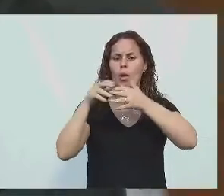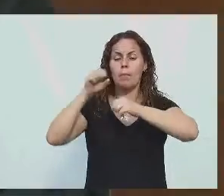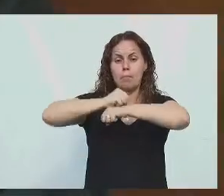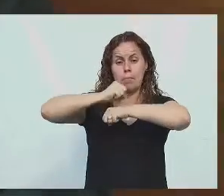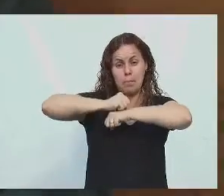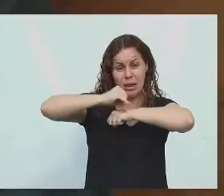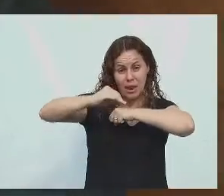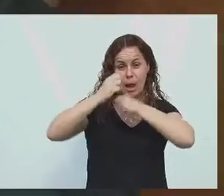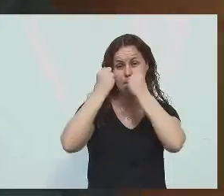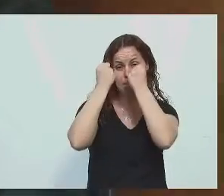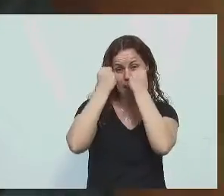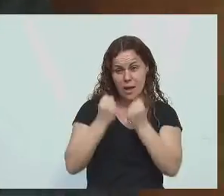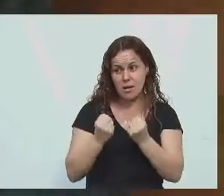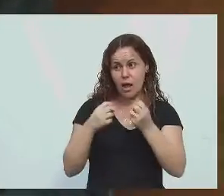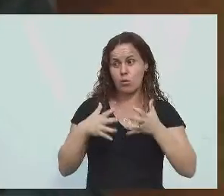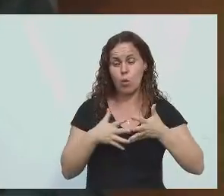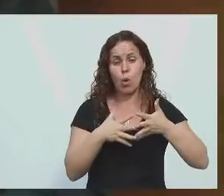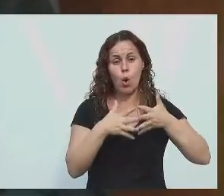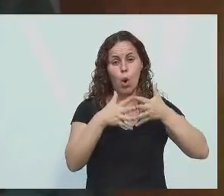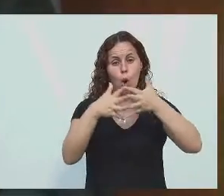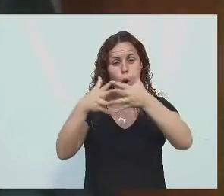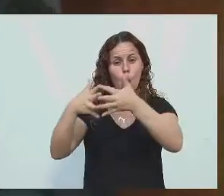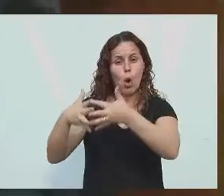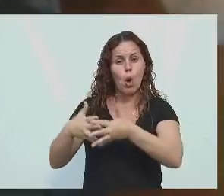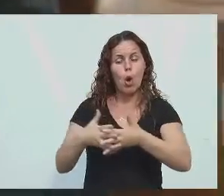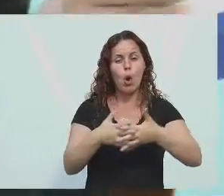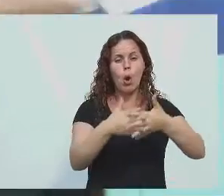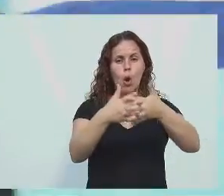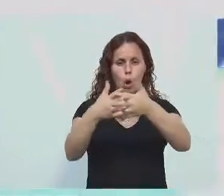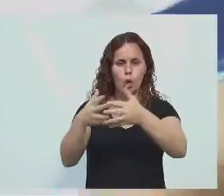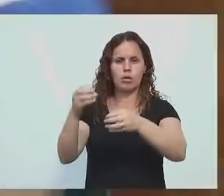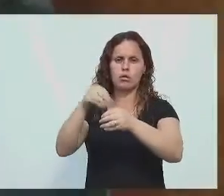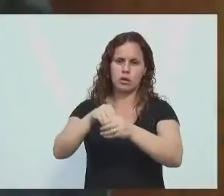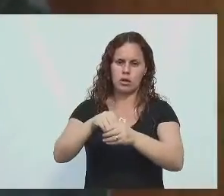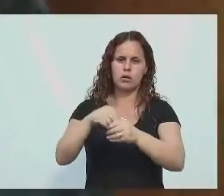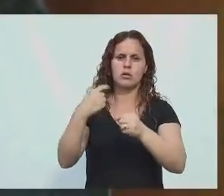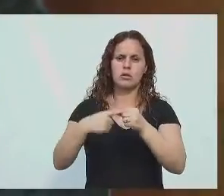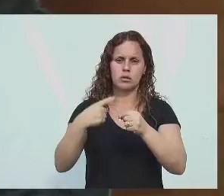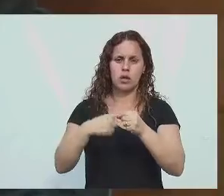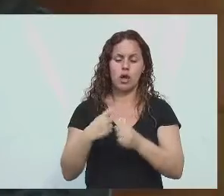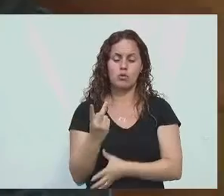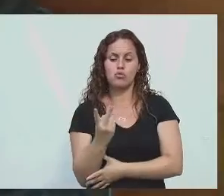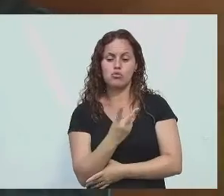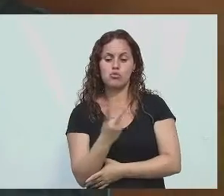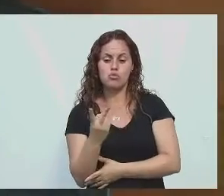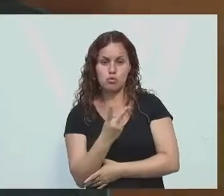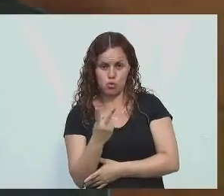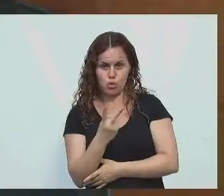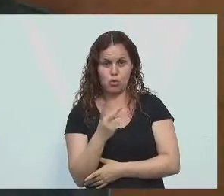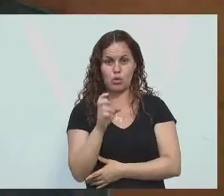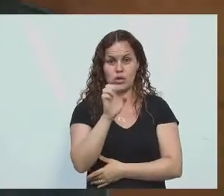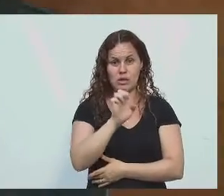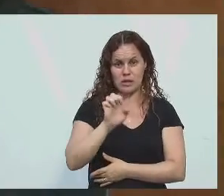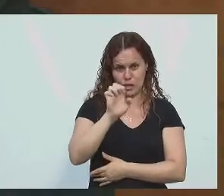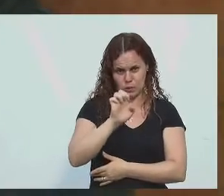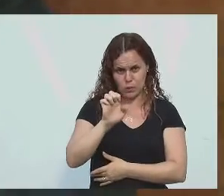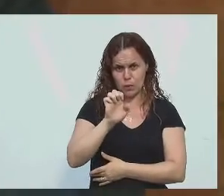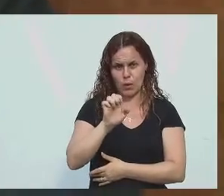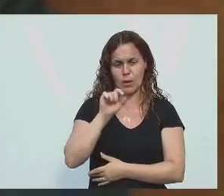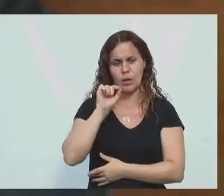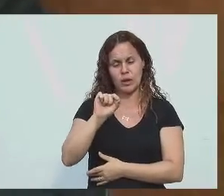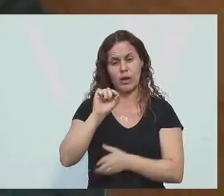acontecesse aqui dentro da cidade. E foi categórico, né, os dois órgãos estaduais colocando que